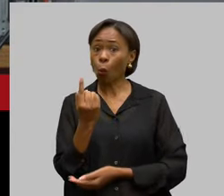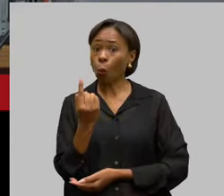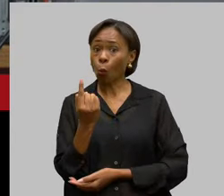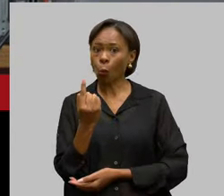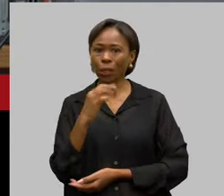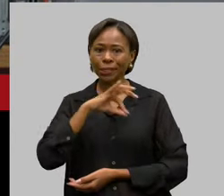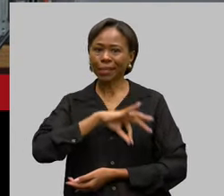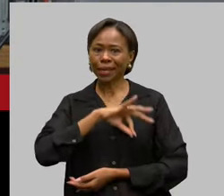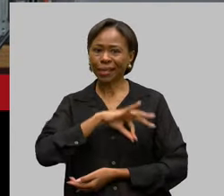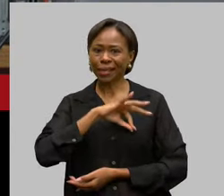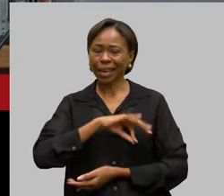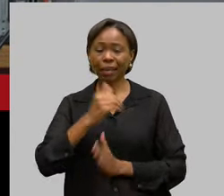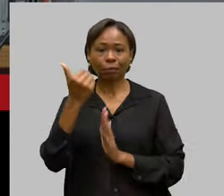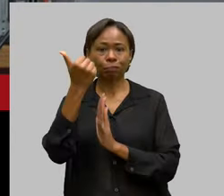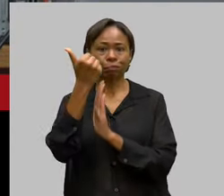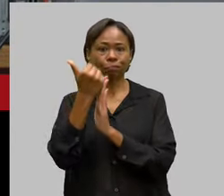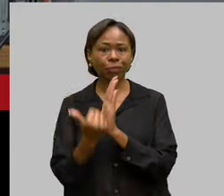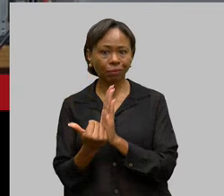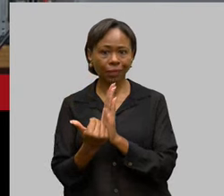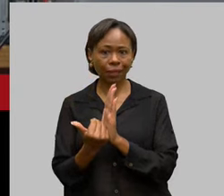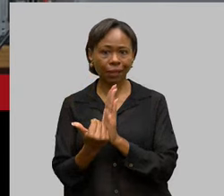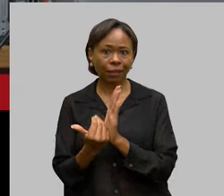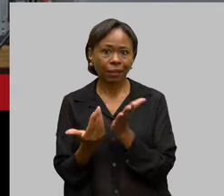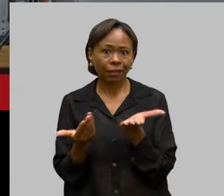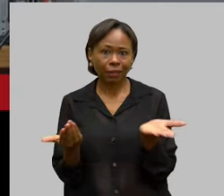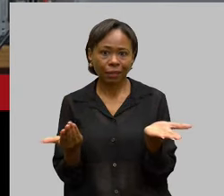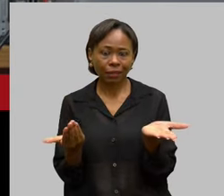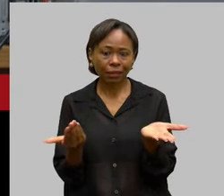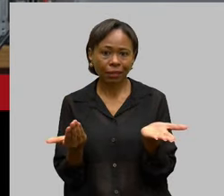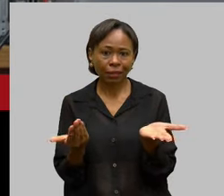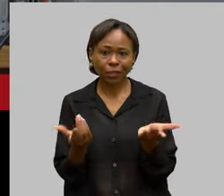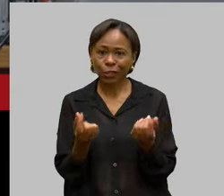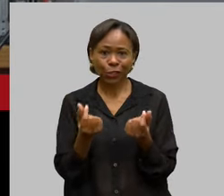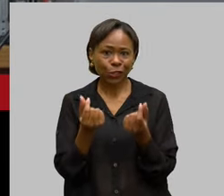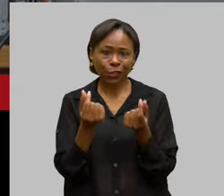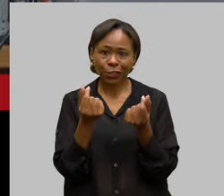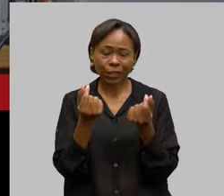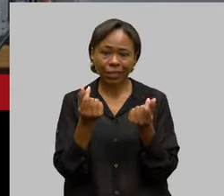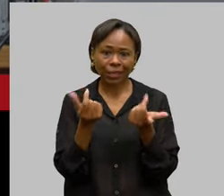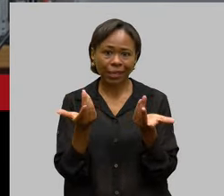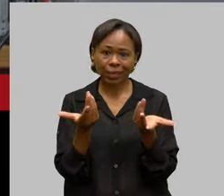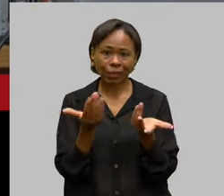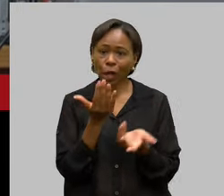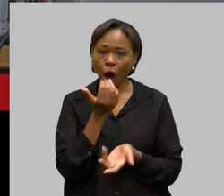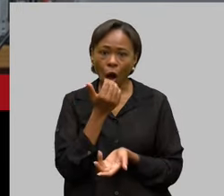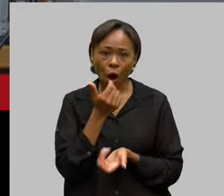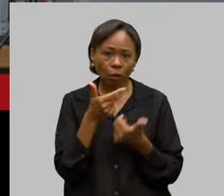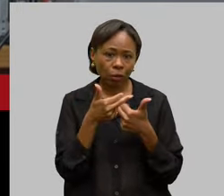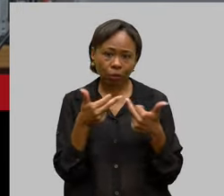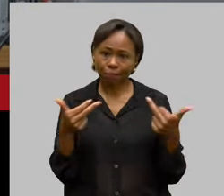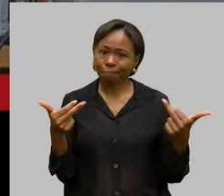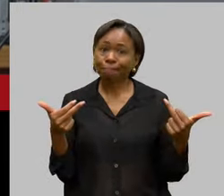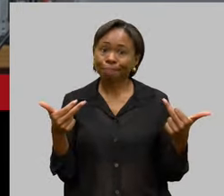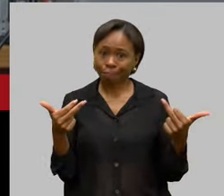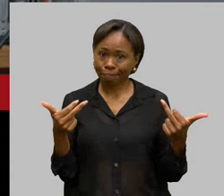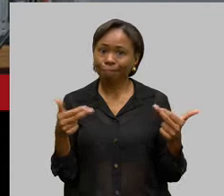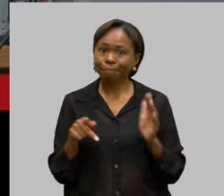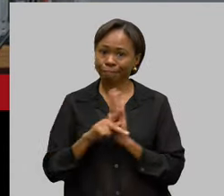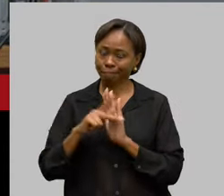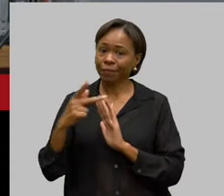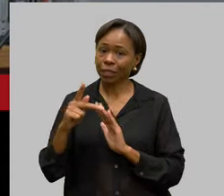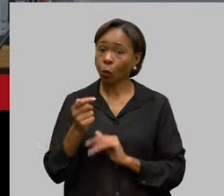retira às vezes até é o dinheiro da da da sobremesa entre aspas porque você vai tirar quase R